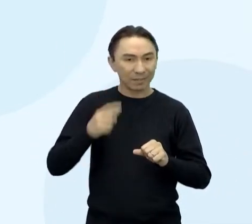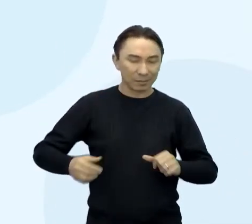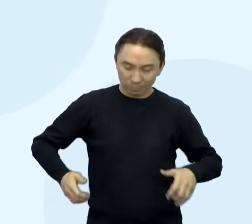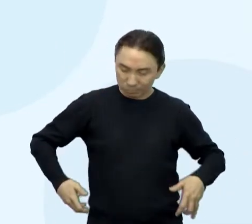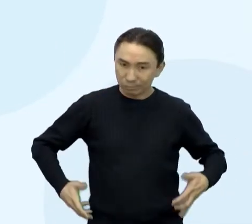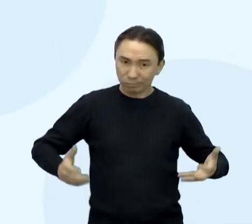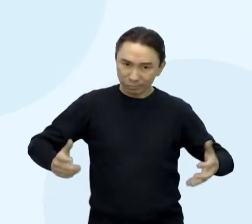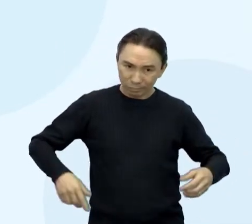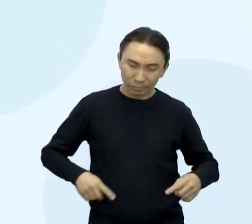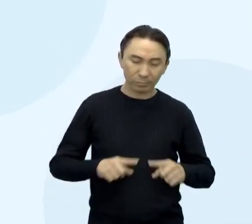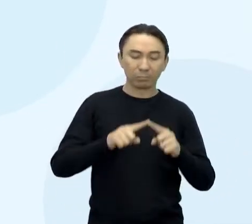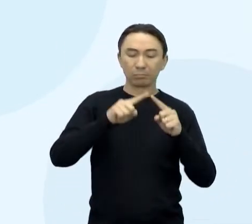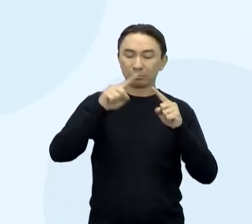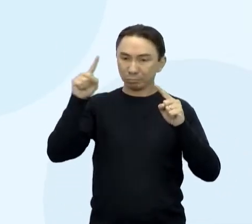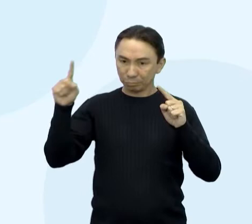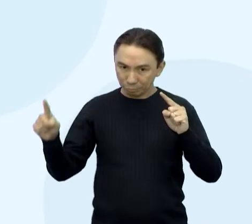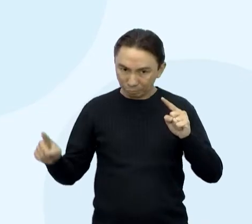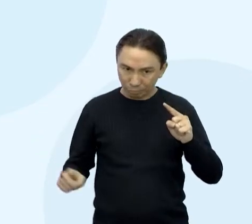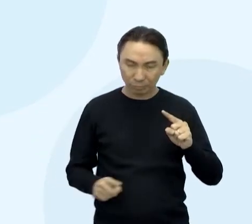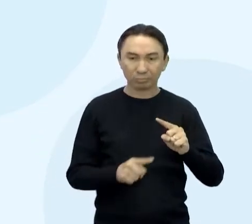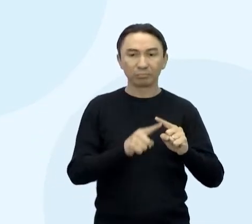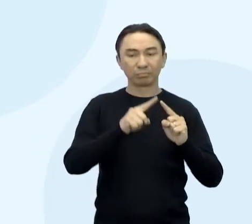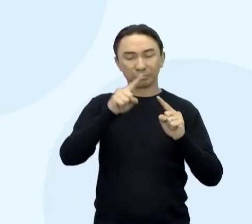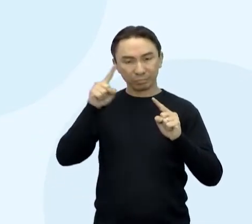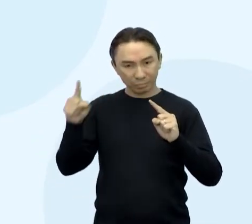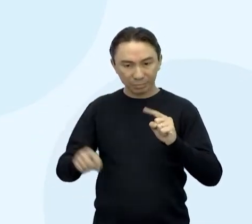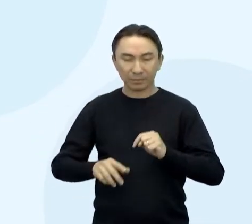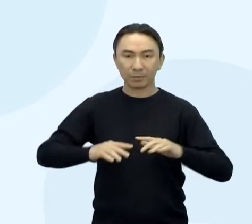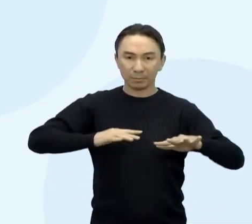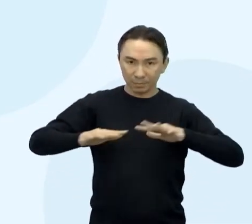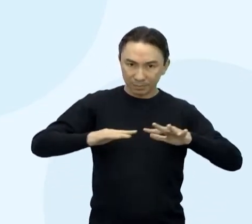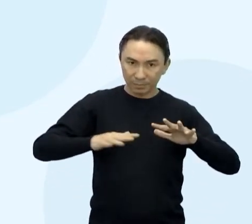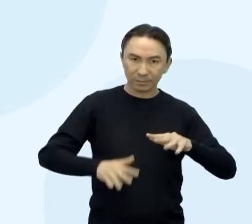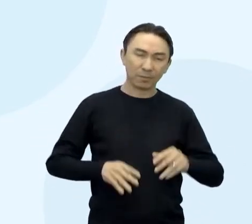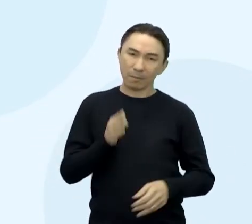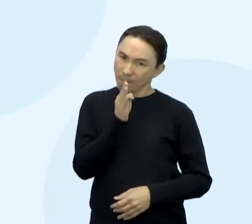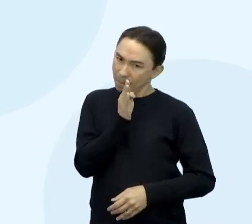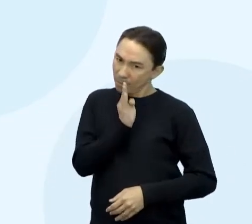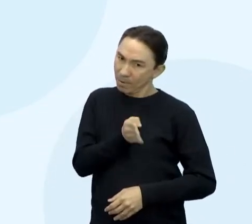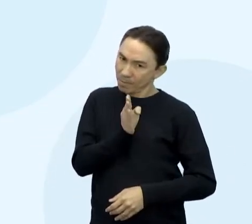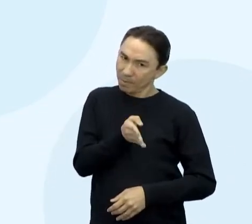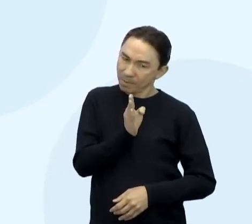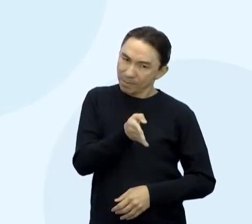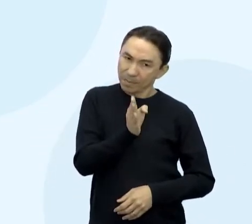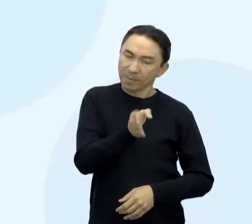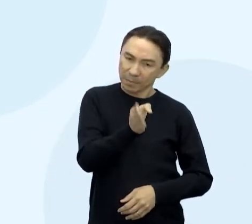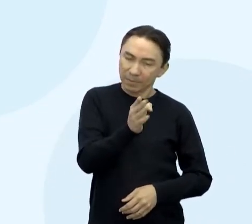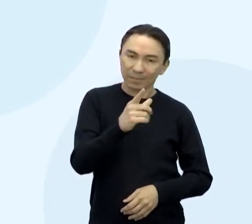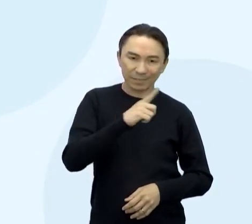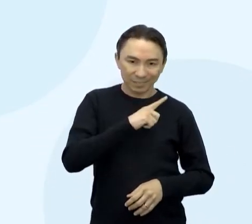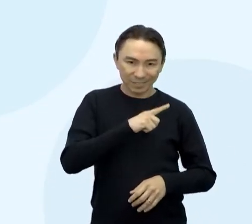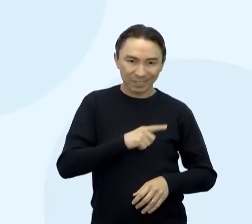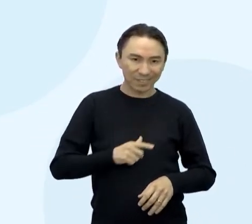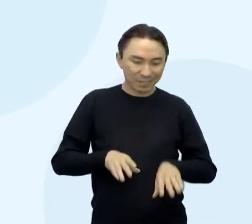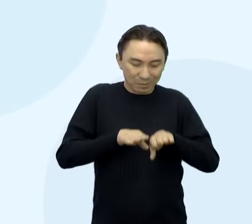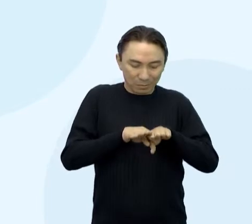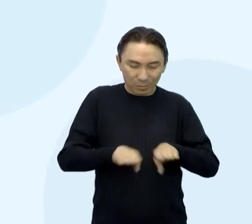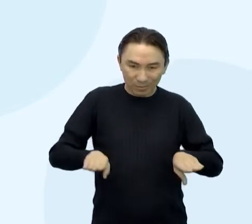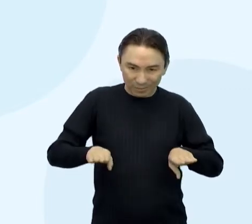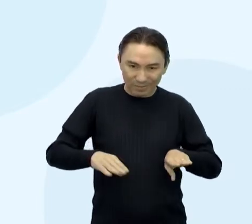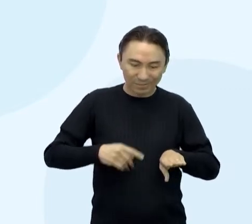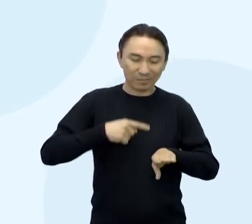chão, vai ter um movimento para lá e, em contato com o chão aqui, tendo